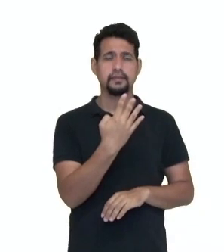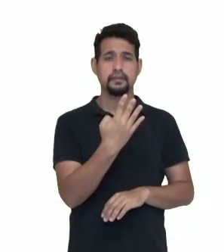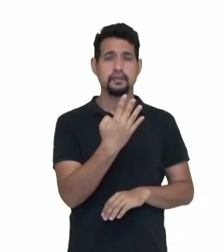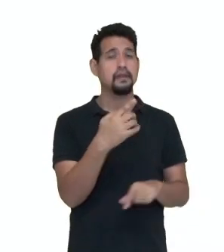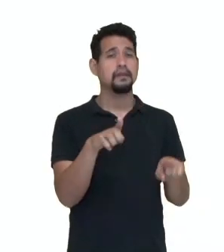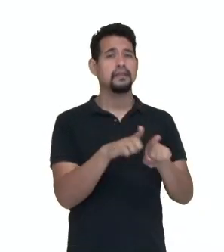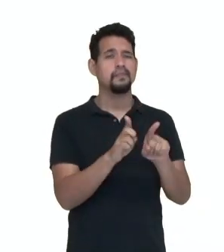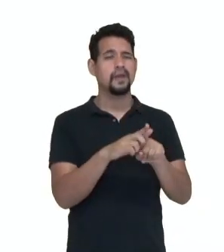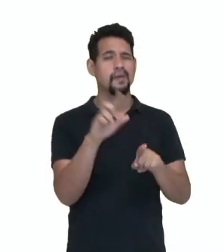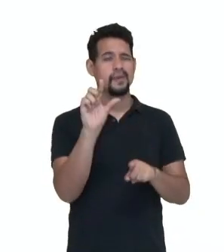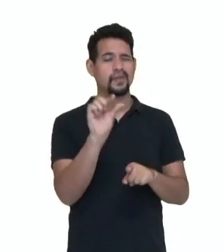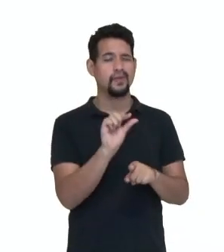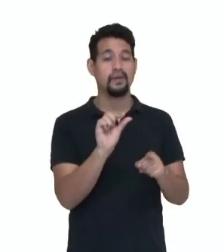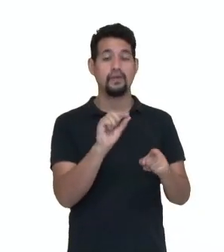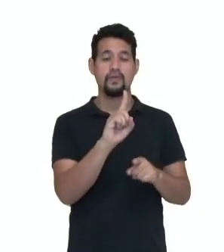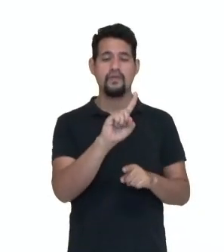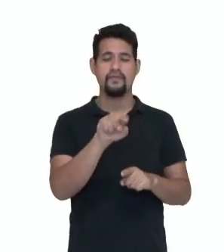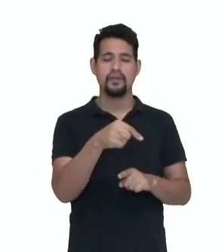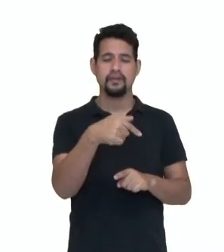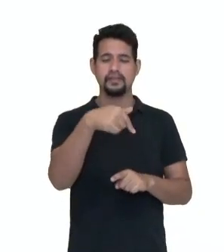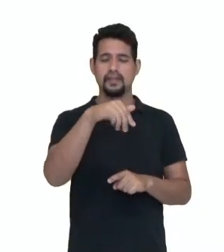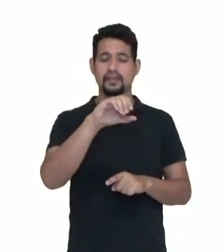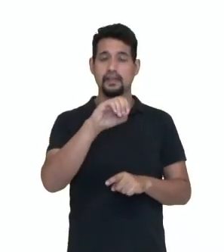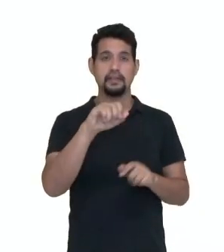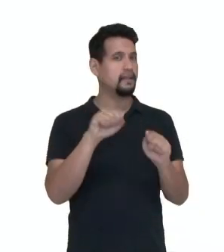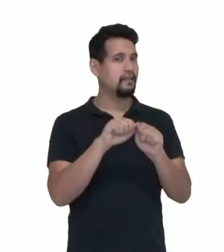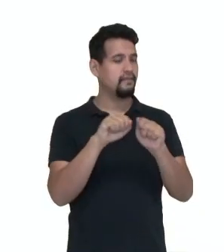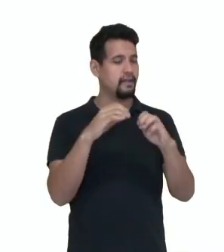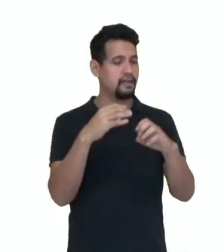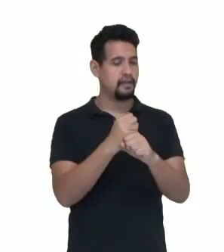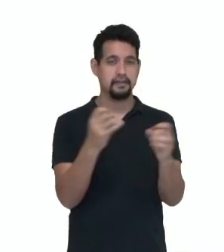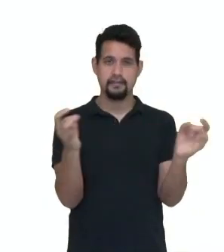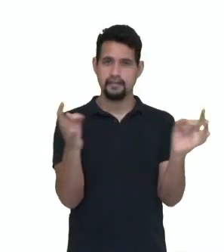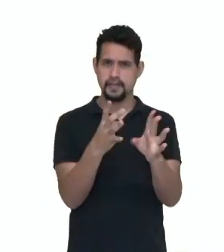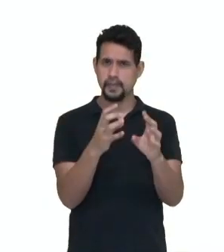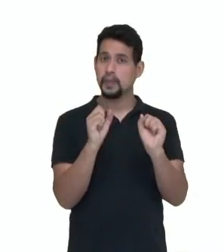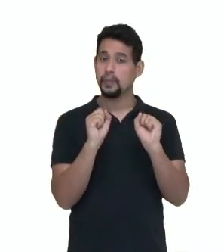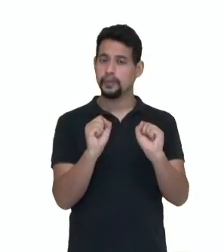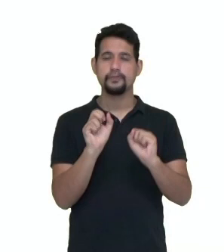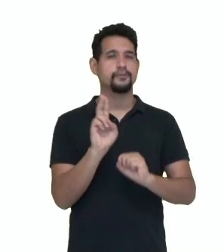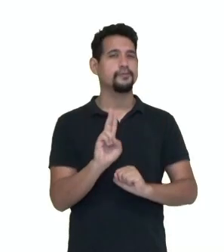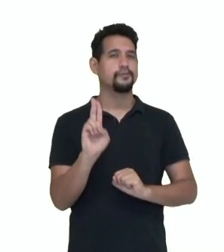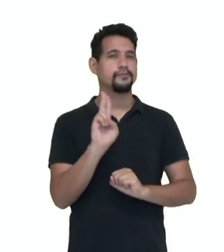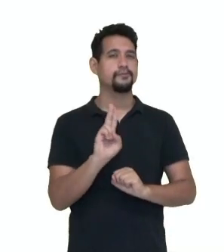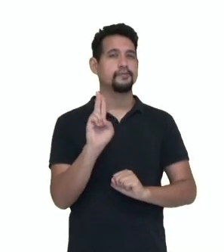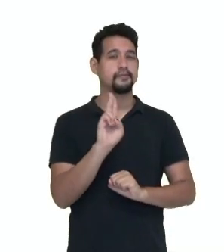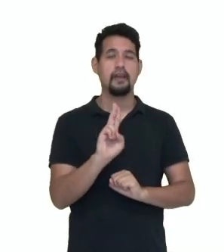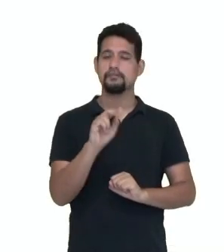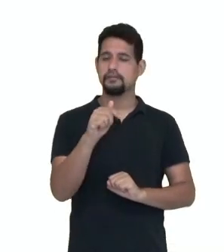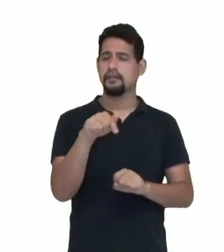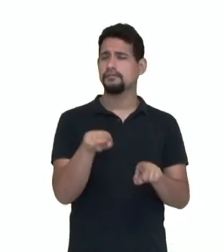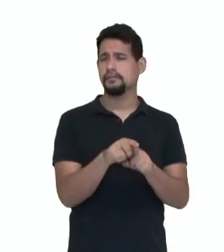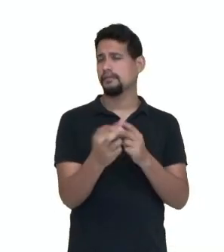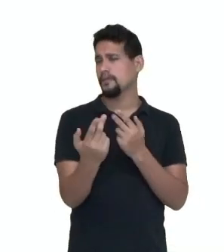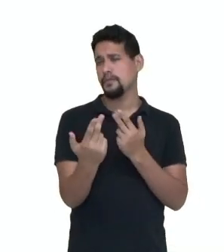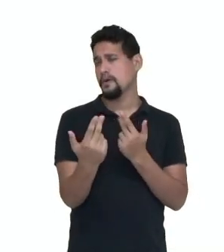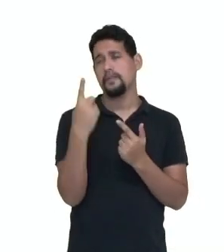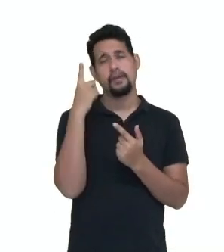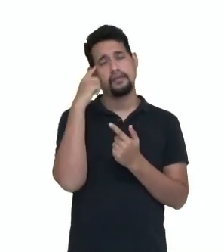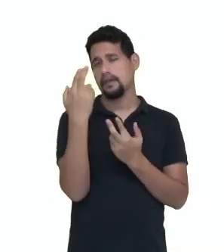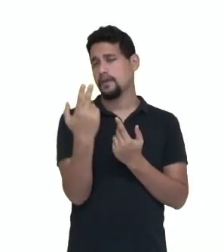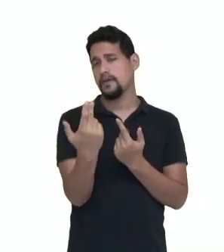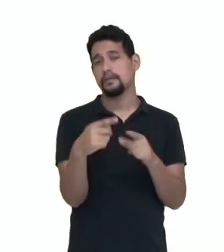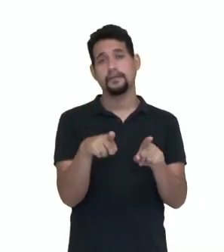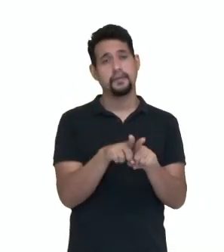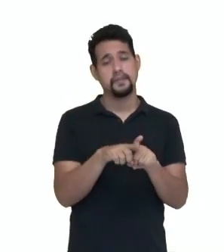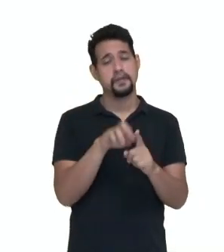aqui ela é menorzinha, né? 1,70. Faz lá a multiplicação, você pode utilizar 1,7, vai dar a mesma coisa, mesma ideia,